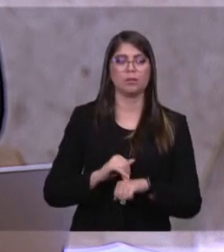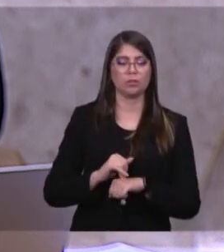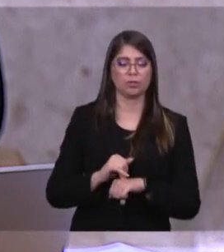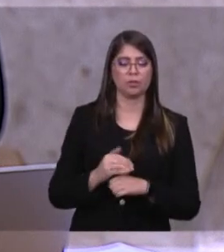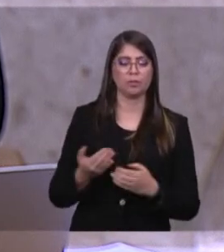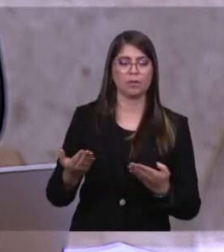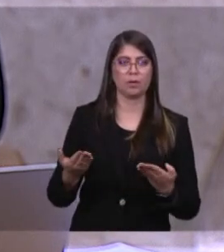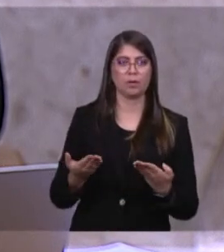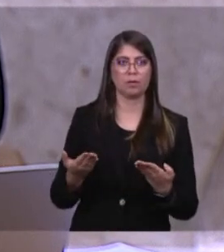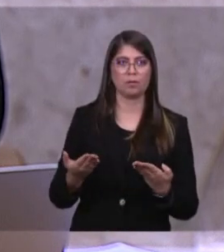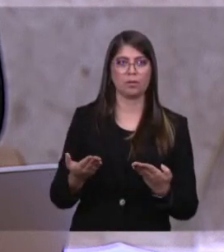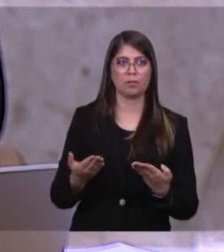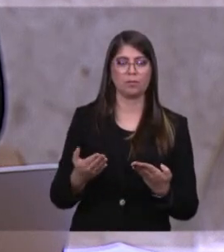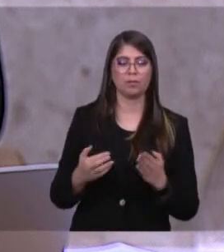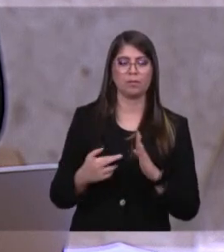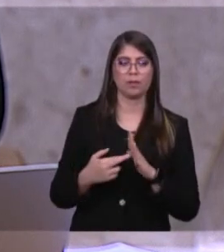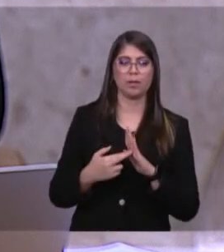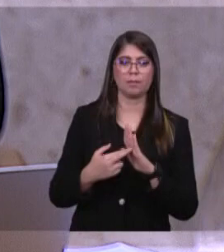para falar pelo